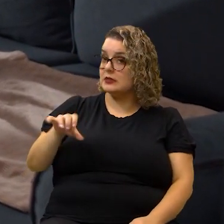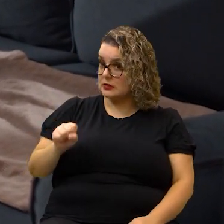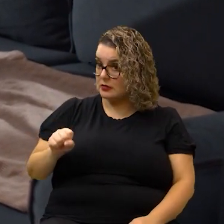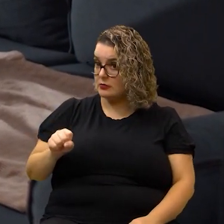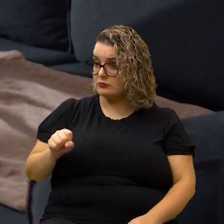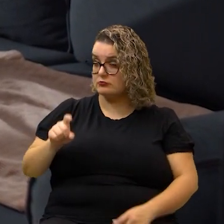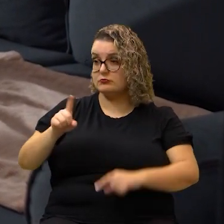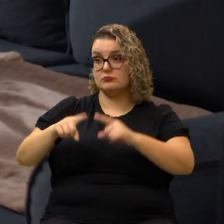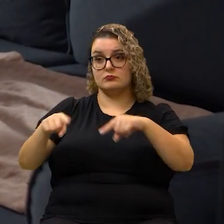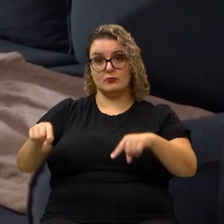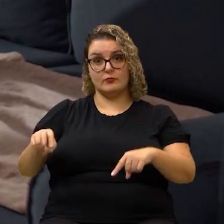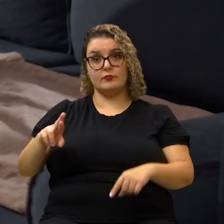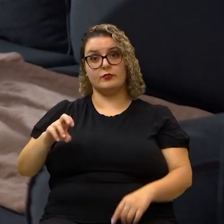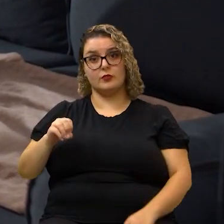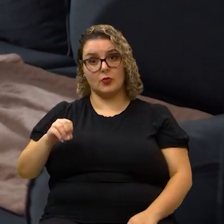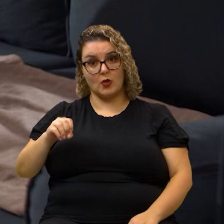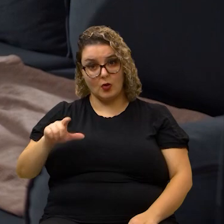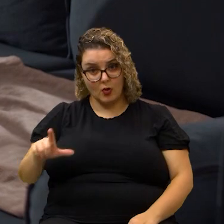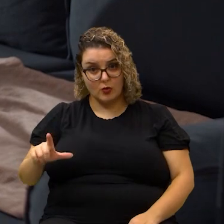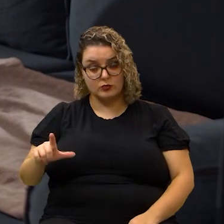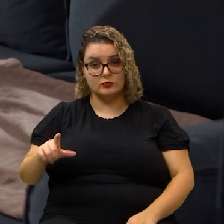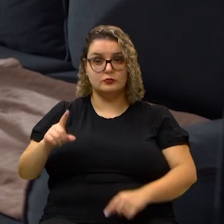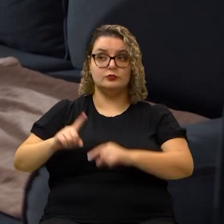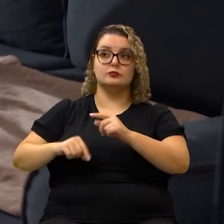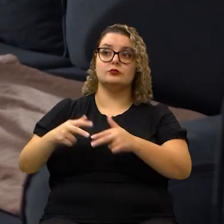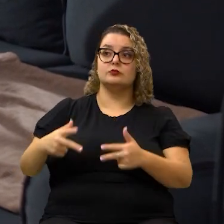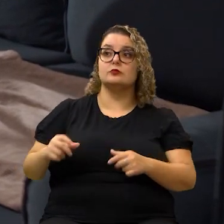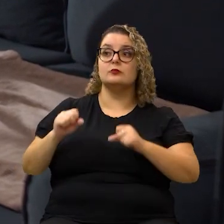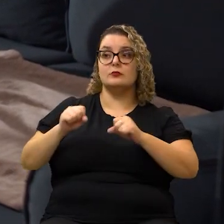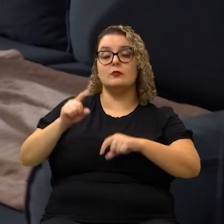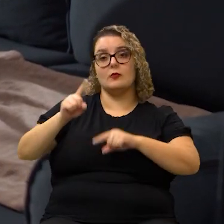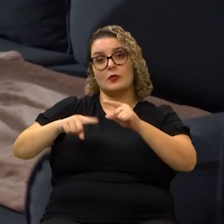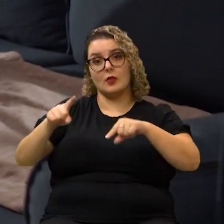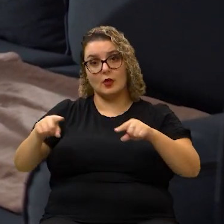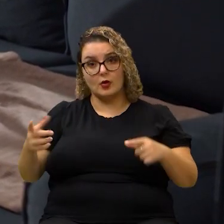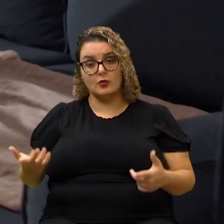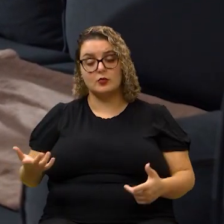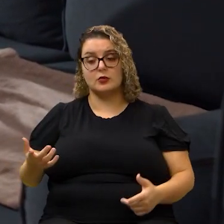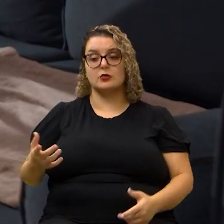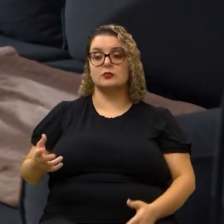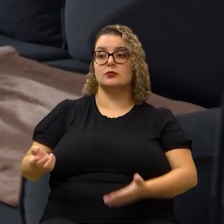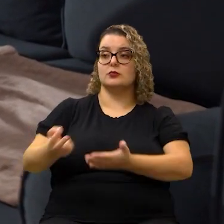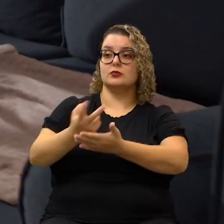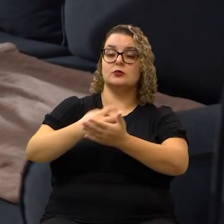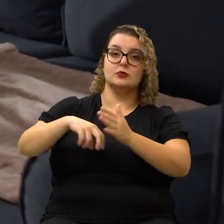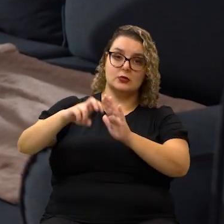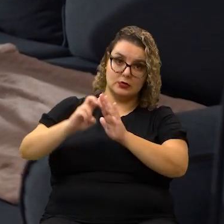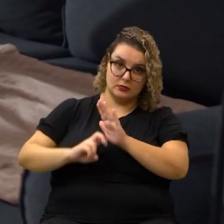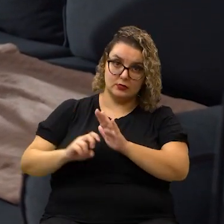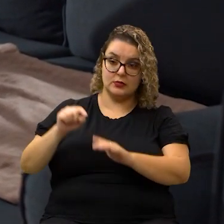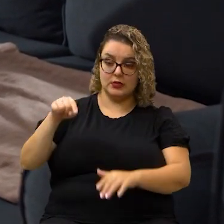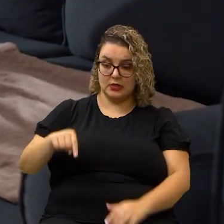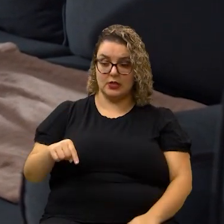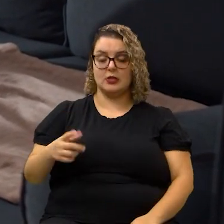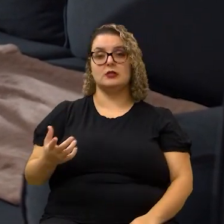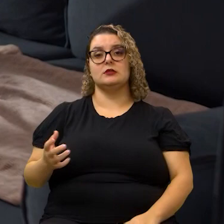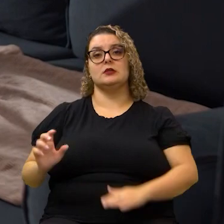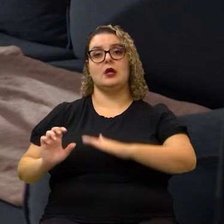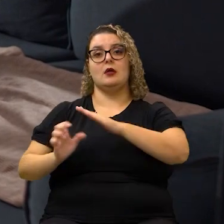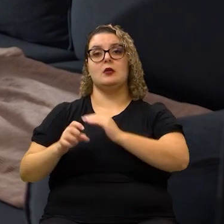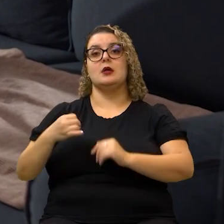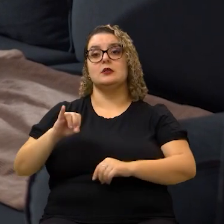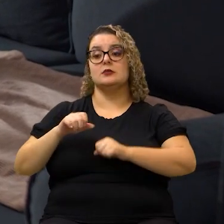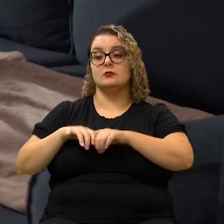trazer alteração do seu rol de produtos, que isso pode trazer uma alteração da tributação dessa empresa, se ela